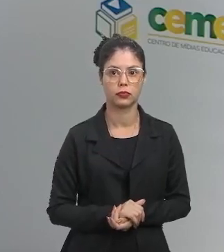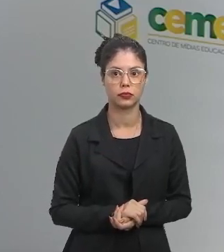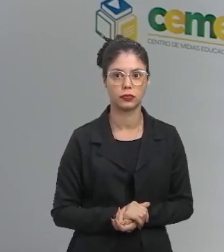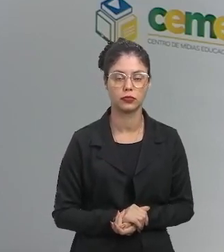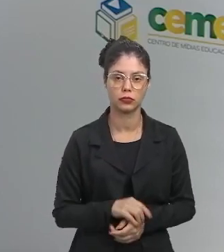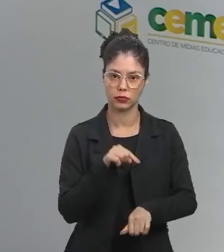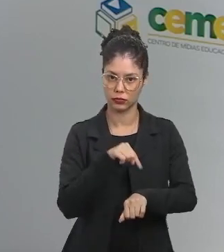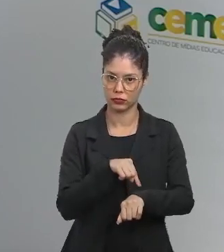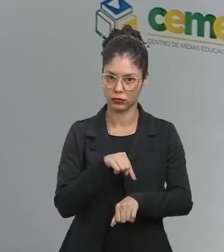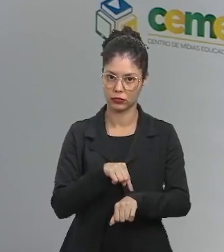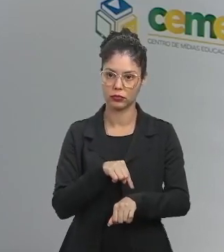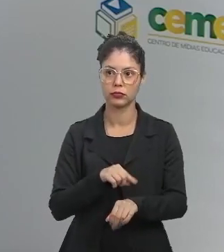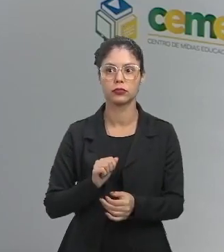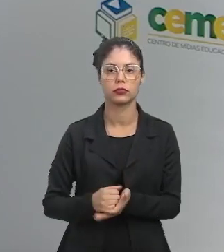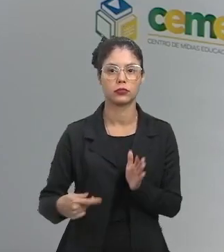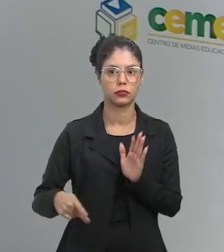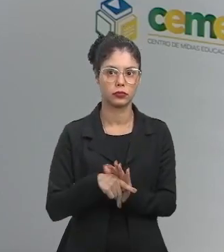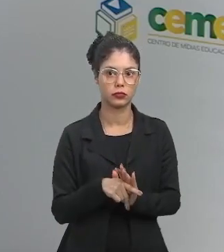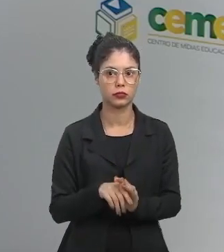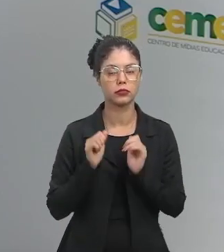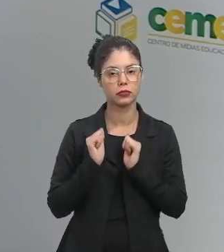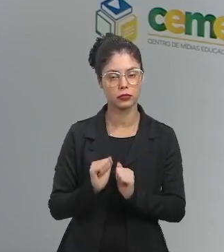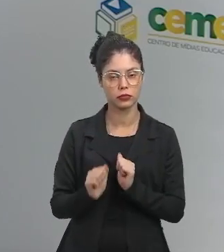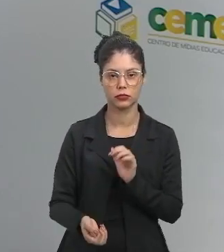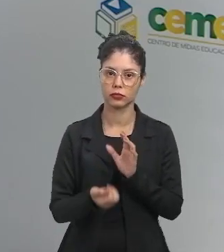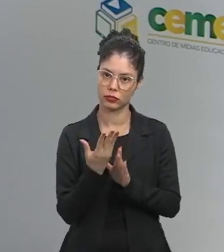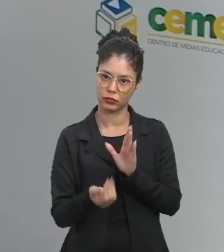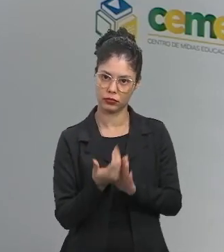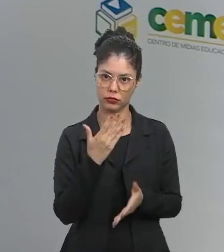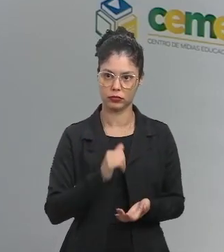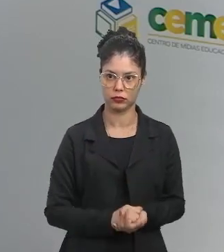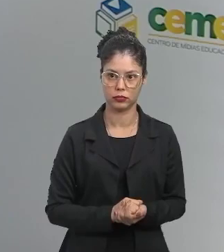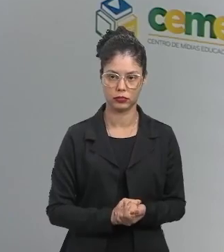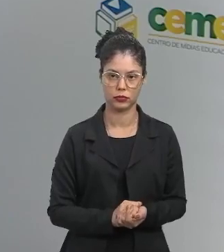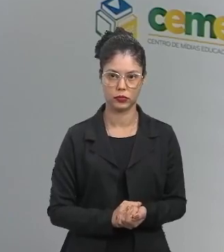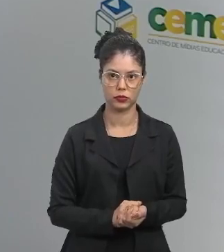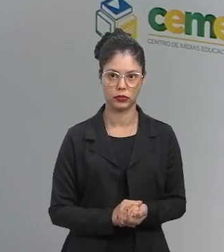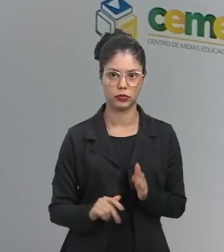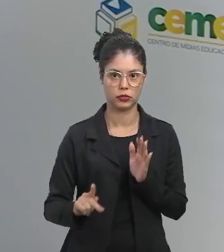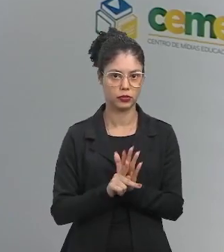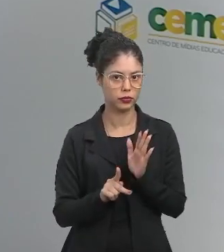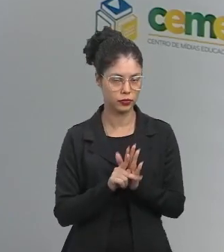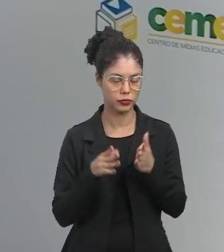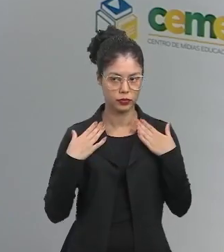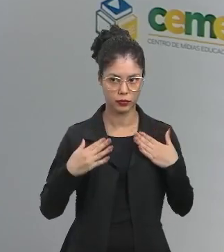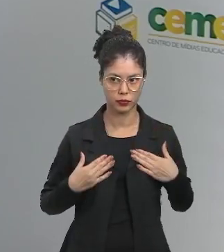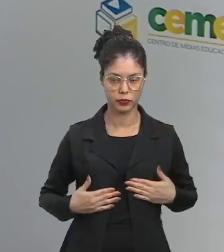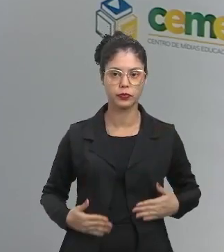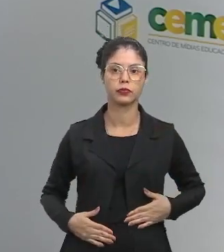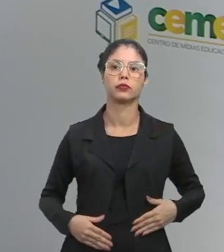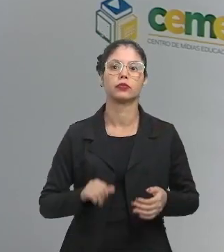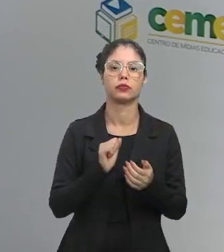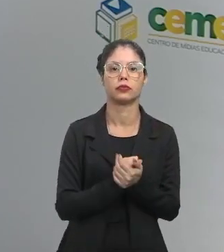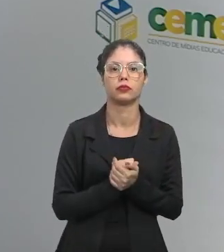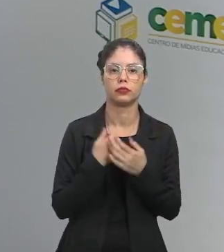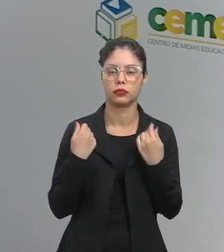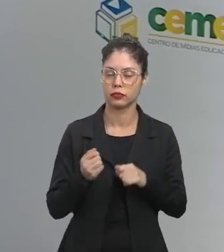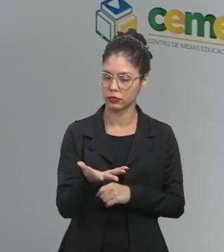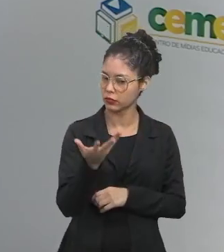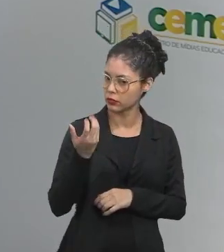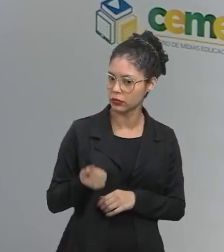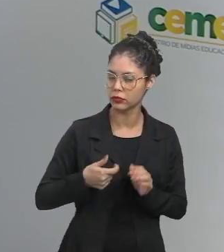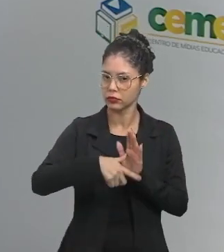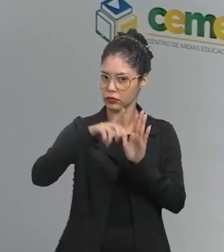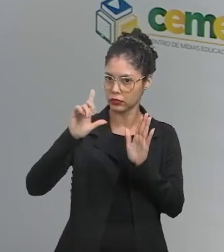o tempo hábil para poder produzir os determinados anticorpos. Então, ele tem que receber